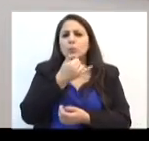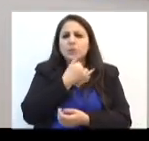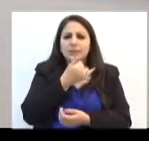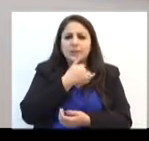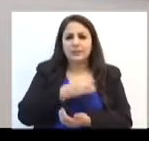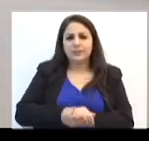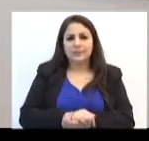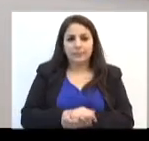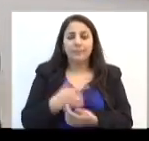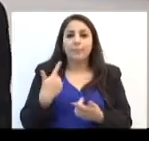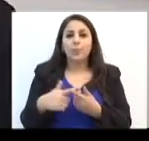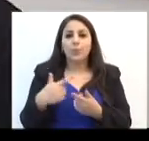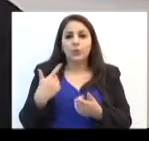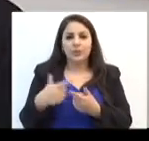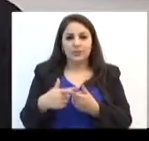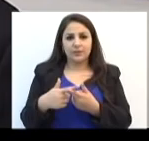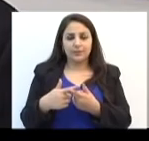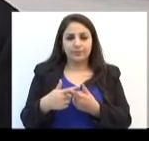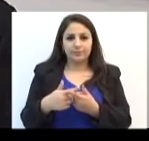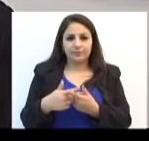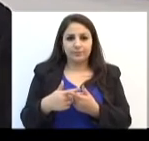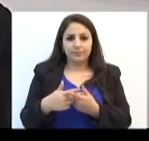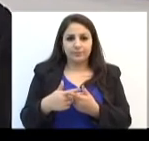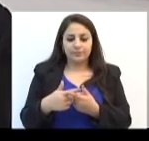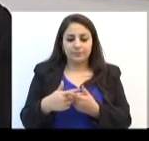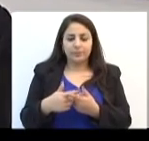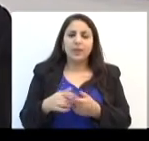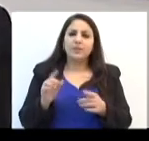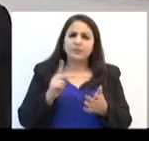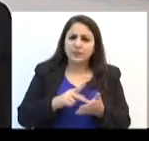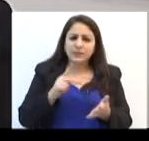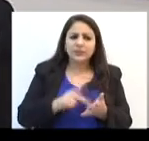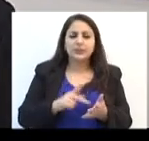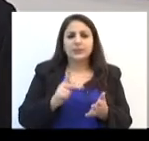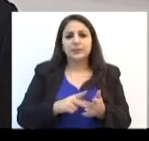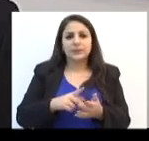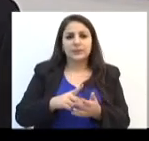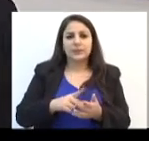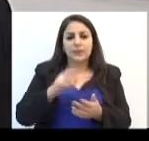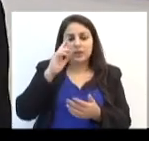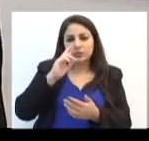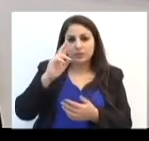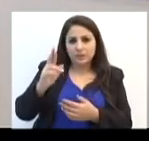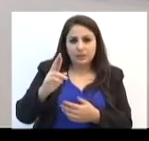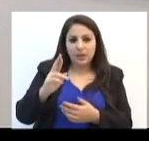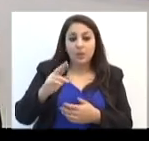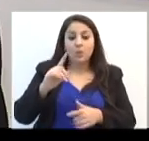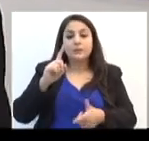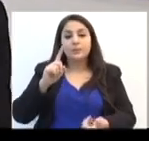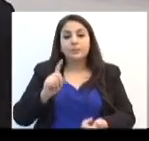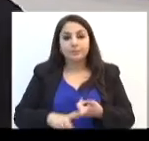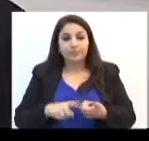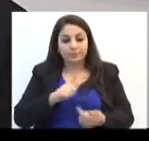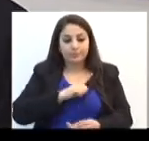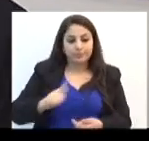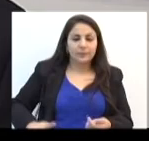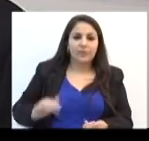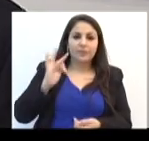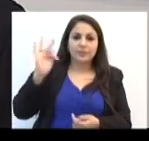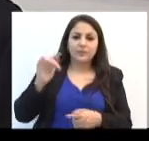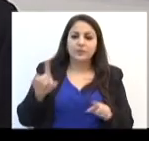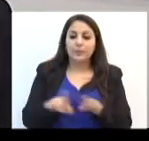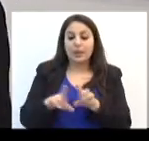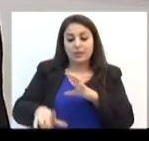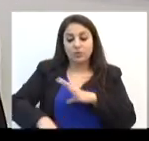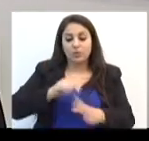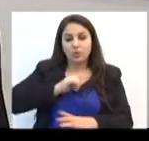desanimados, porque realmente a direção estadual do IBAMA depende do governo federal. A decisão